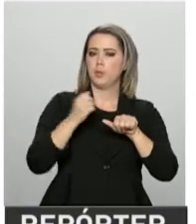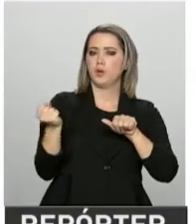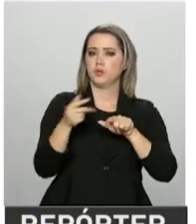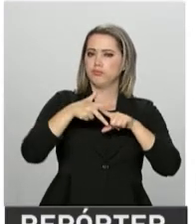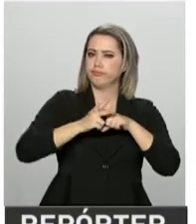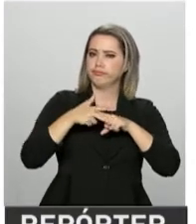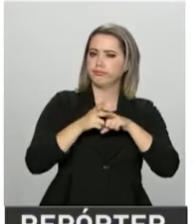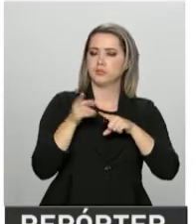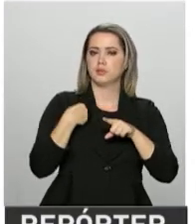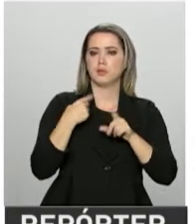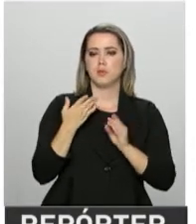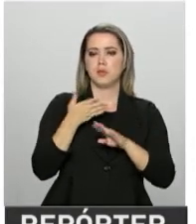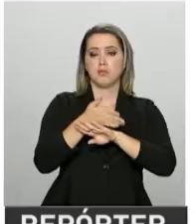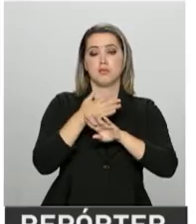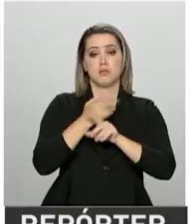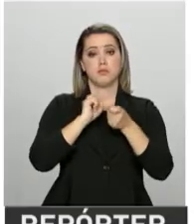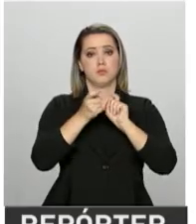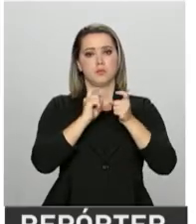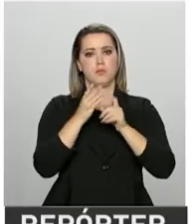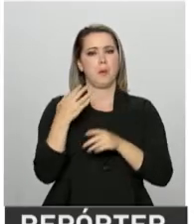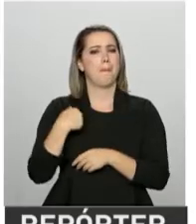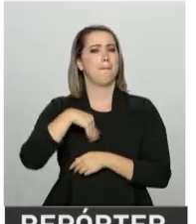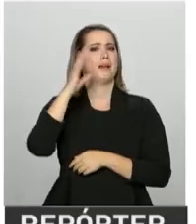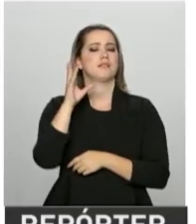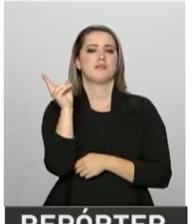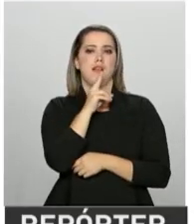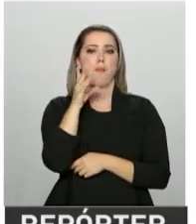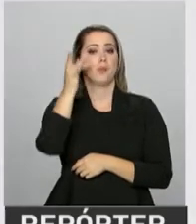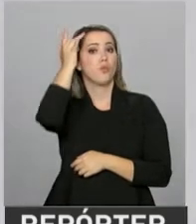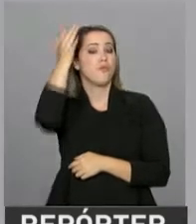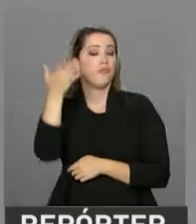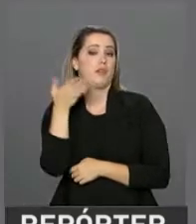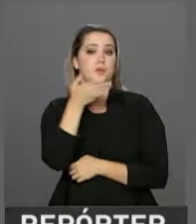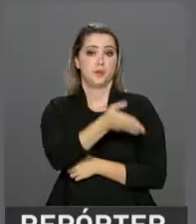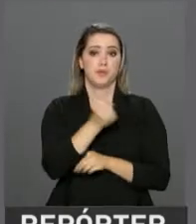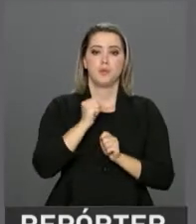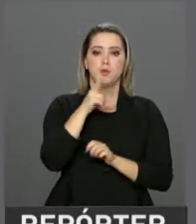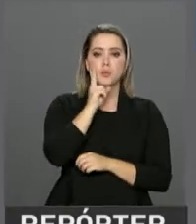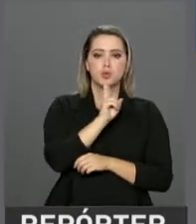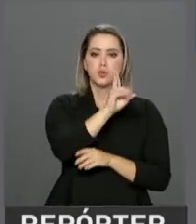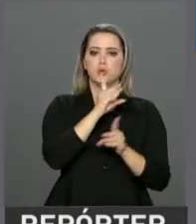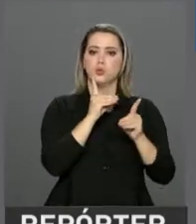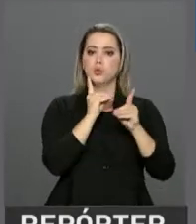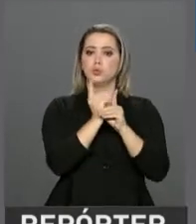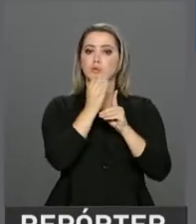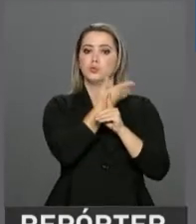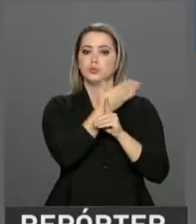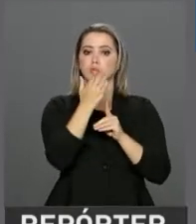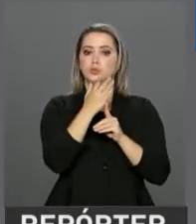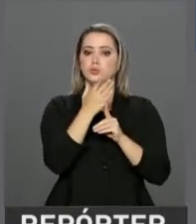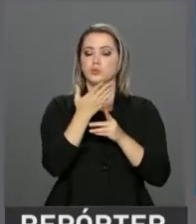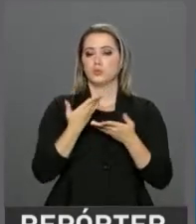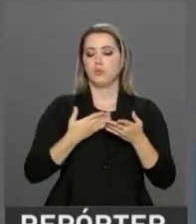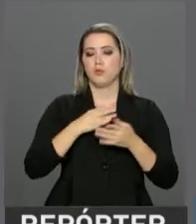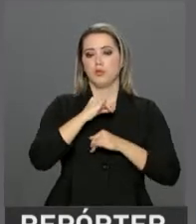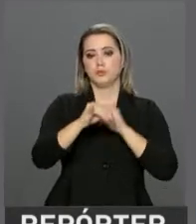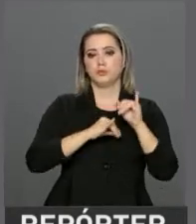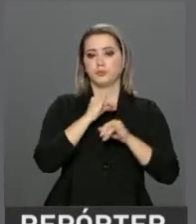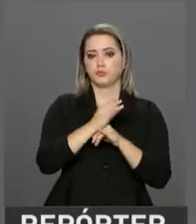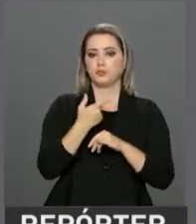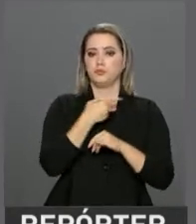deixar o acesso dos gestores às informações mais rápido e fácil lá é possível encontrar informações como contratação de serviços